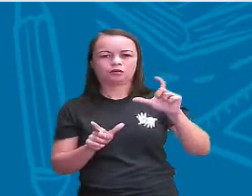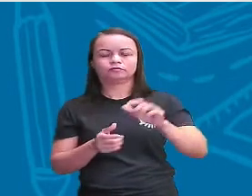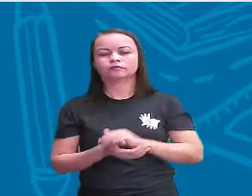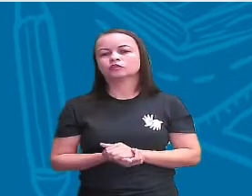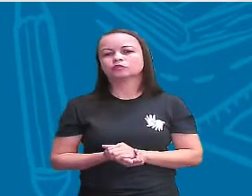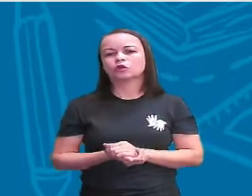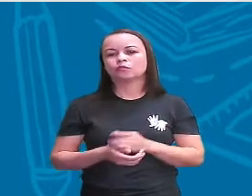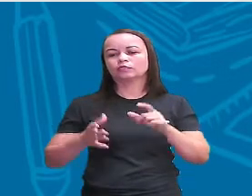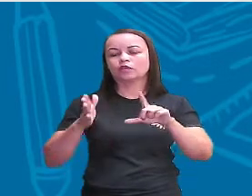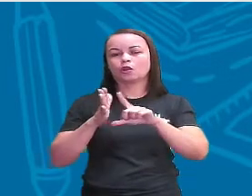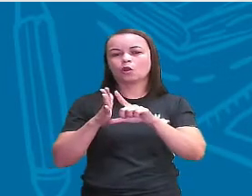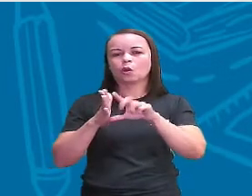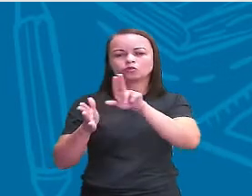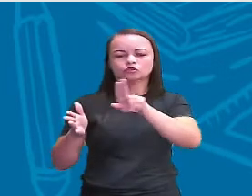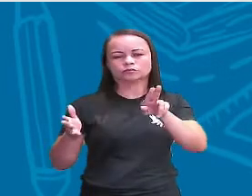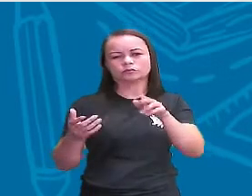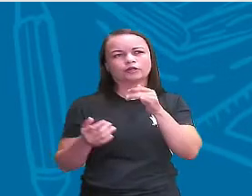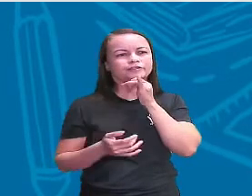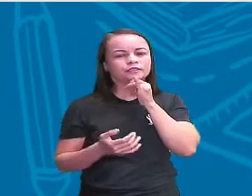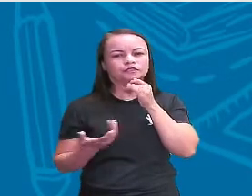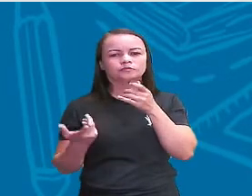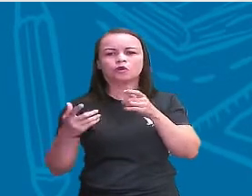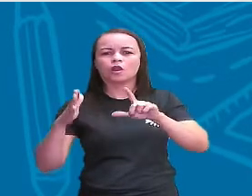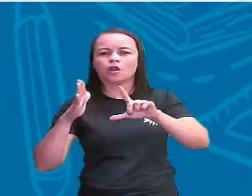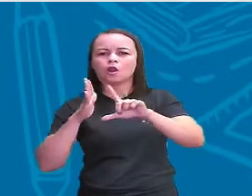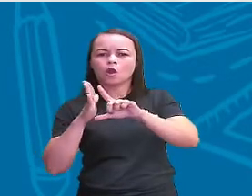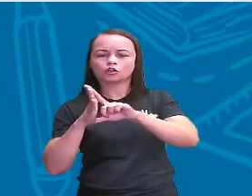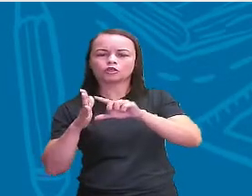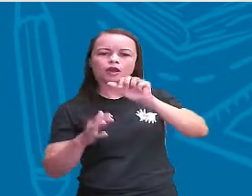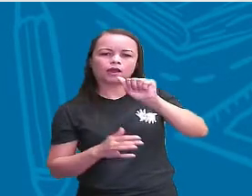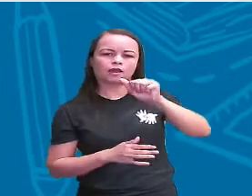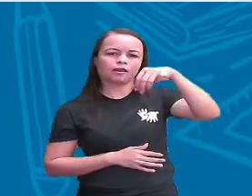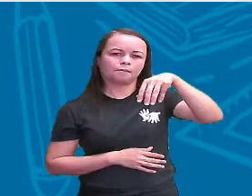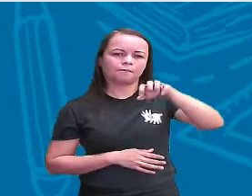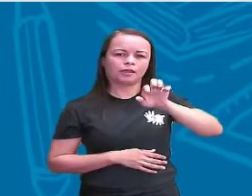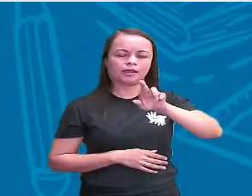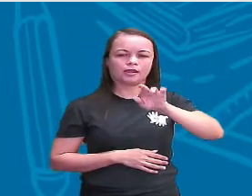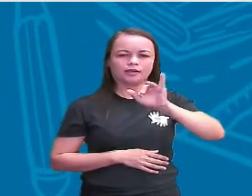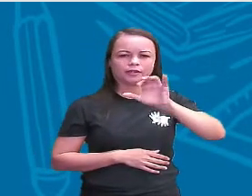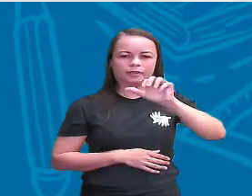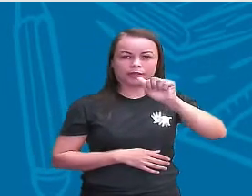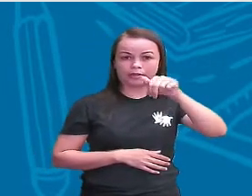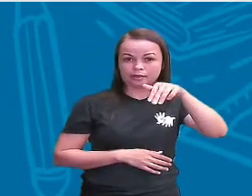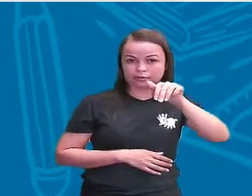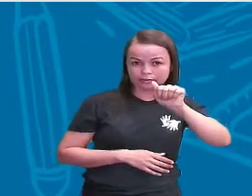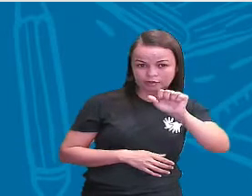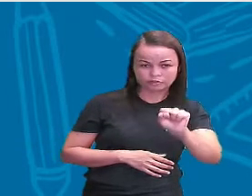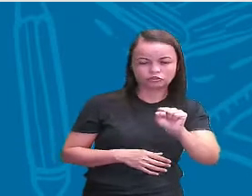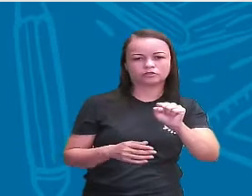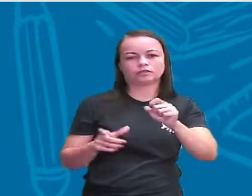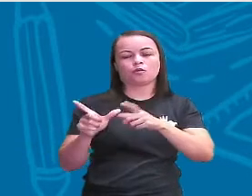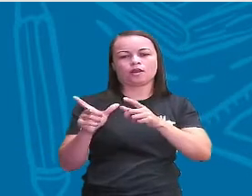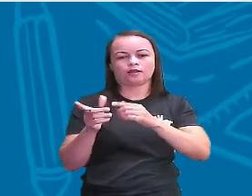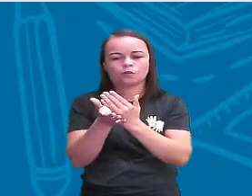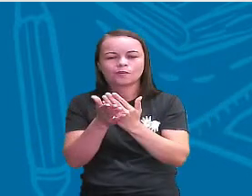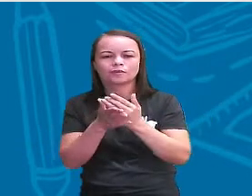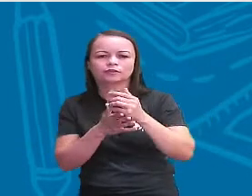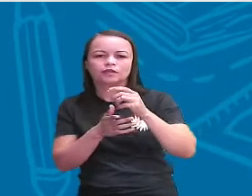Por exemplo, lojas americanas, um exemplo. Então, não pode ter letra minúscula, tem que ser letra maiúscula,